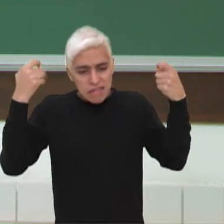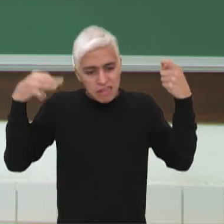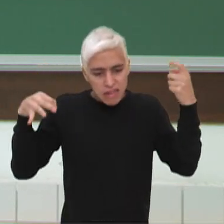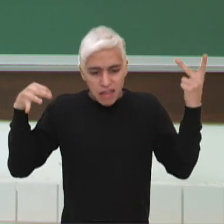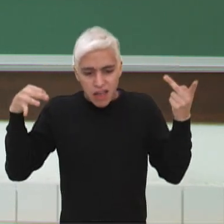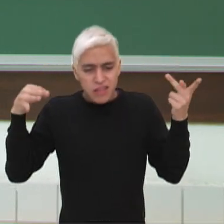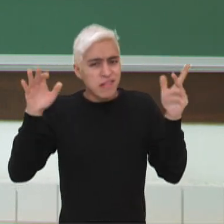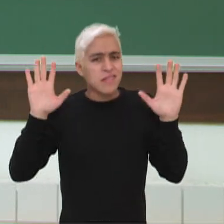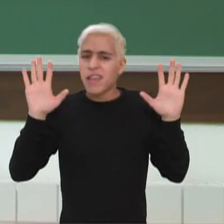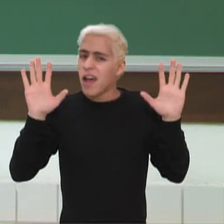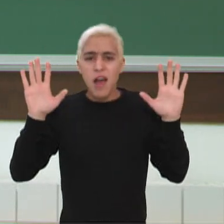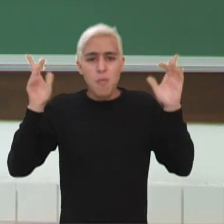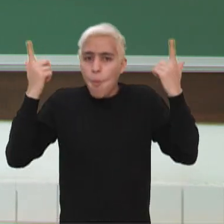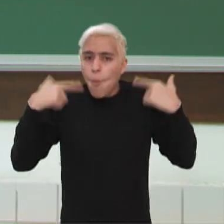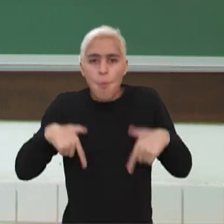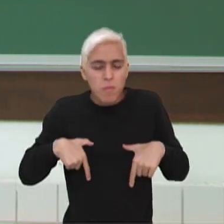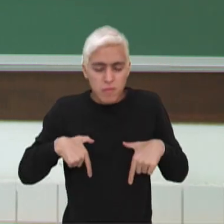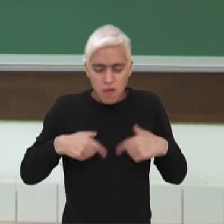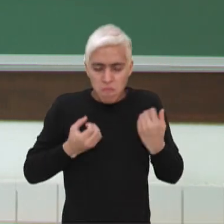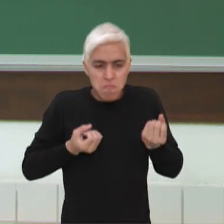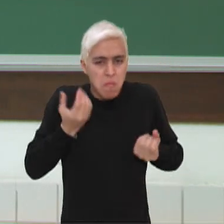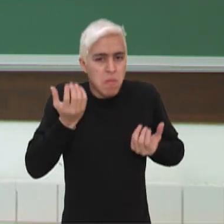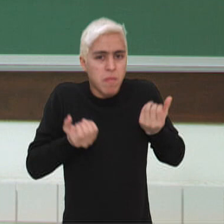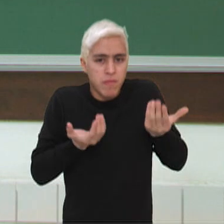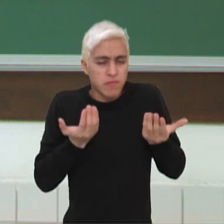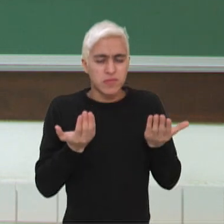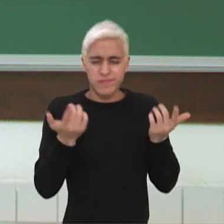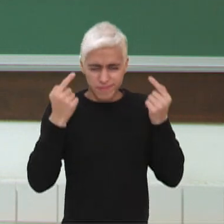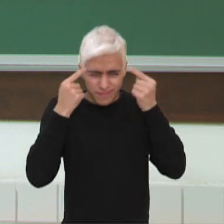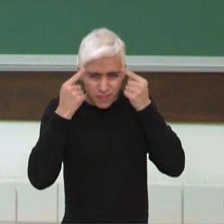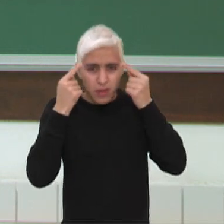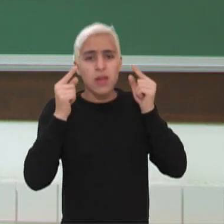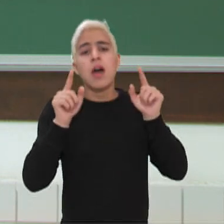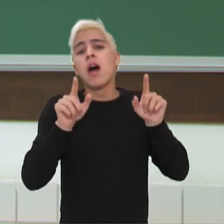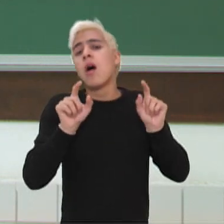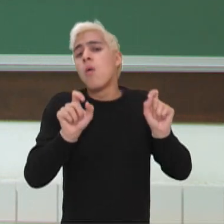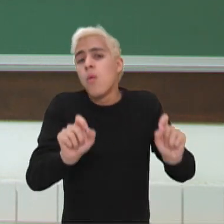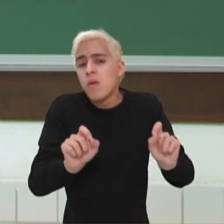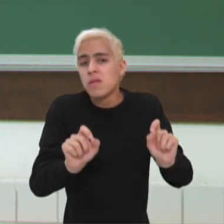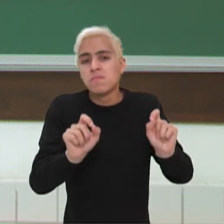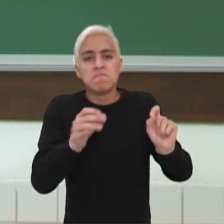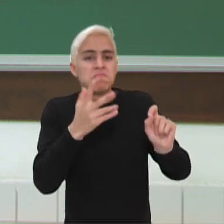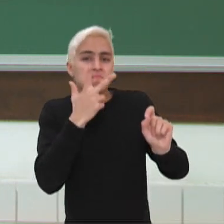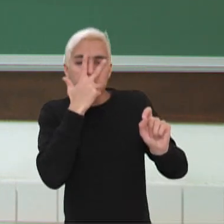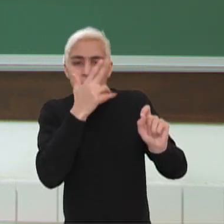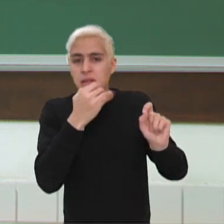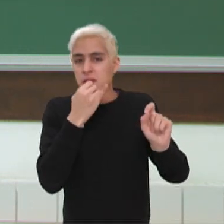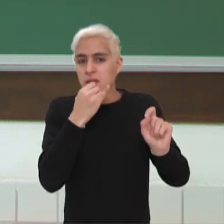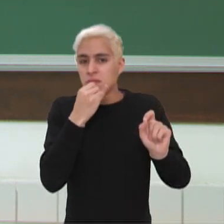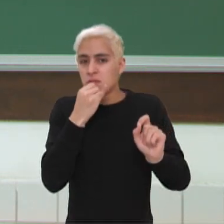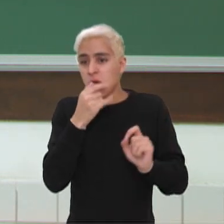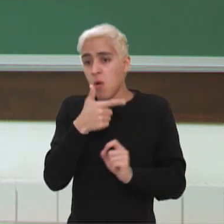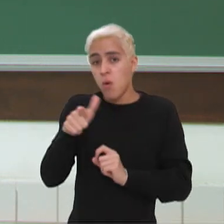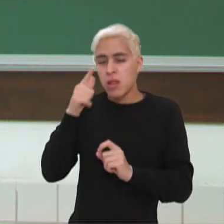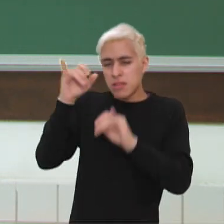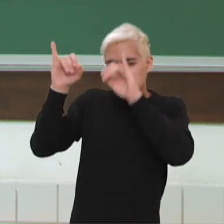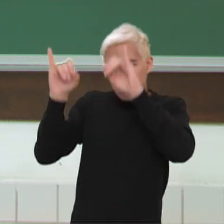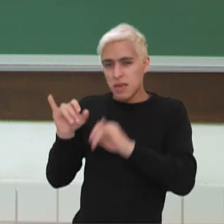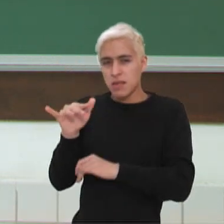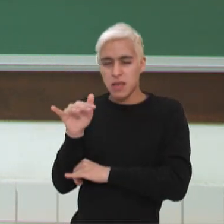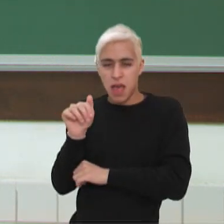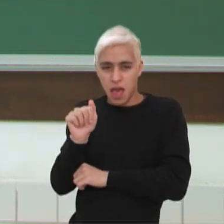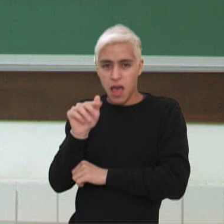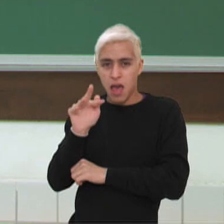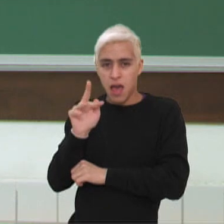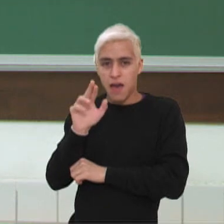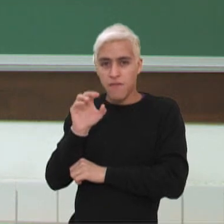e o que é errado. É desse jeito. Não existia. Então, você, por exemplo, tem Afrodite. Afrodite que é a deusa da